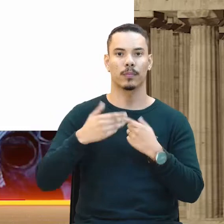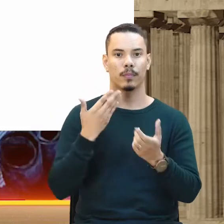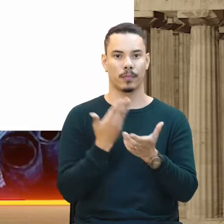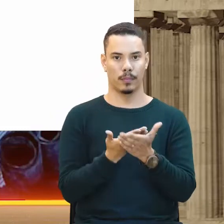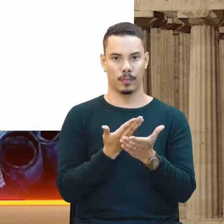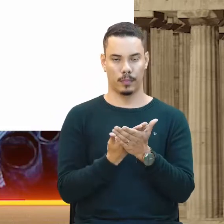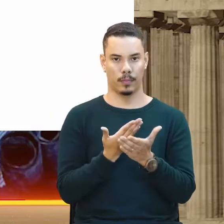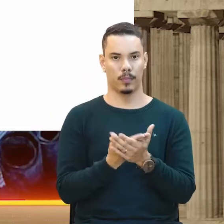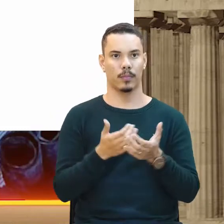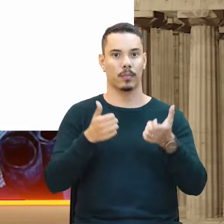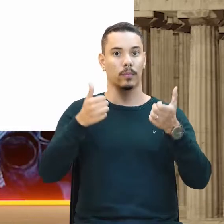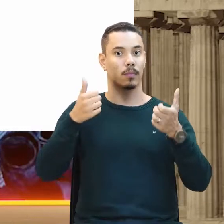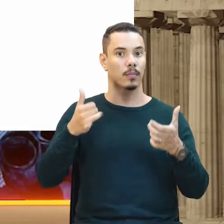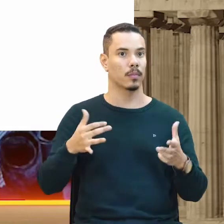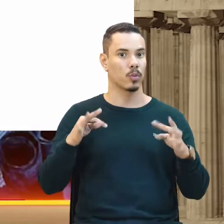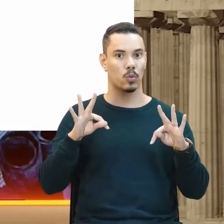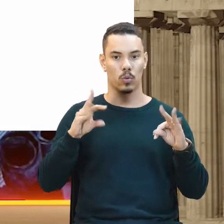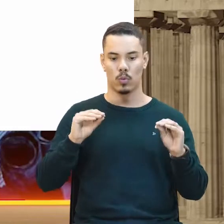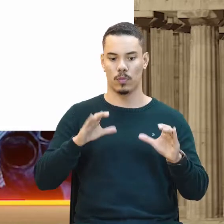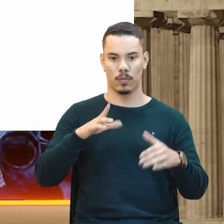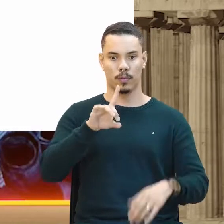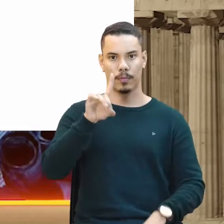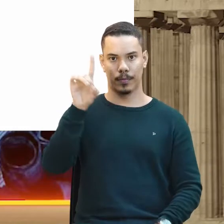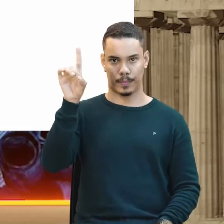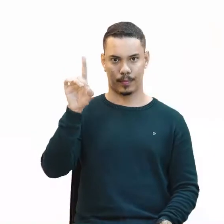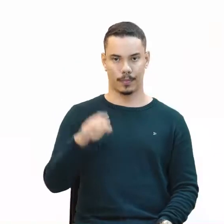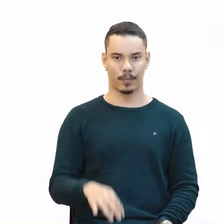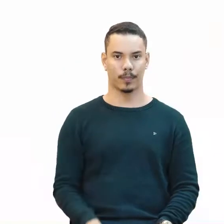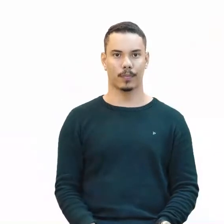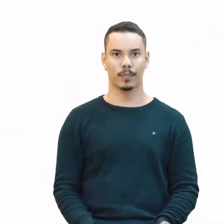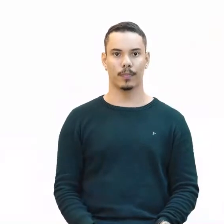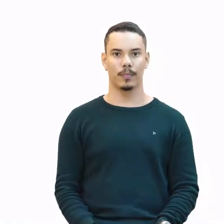tudo está voltado para Deus. Vamos lá, então?